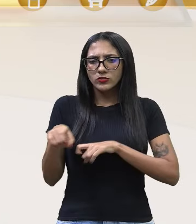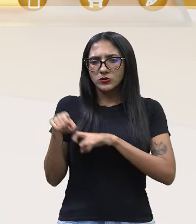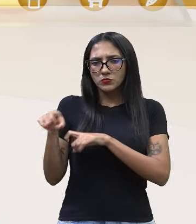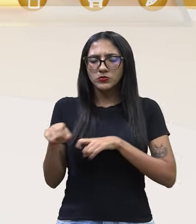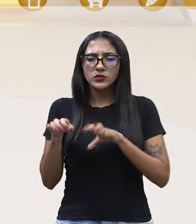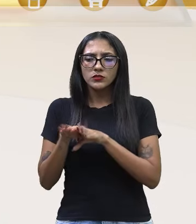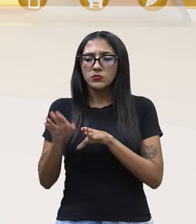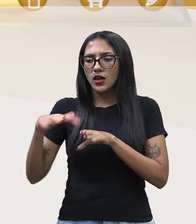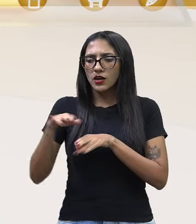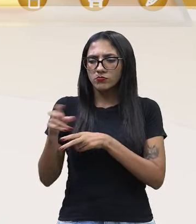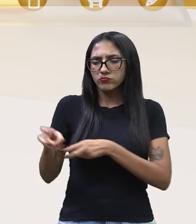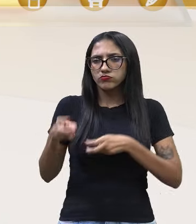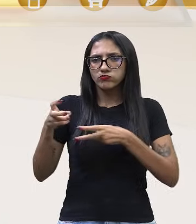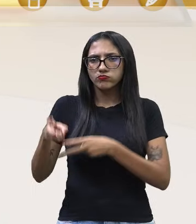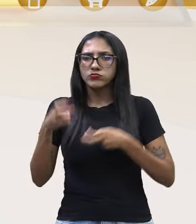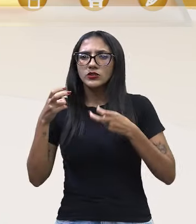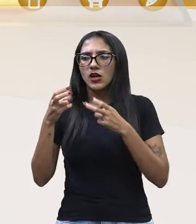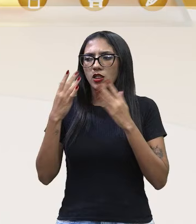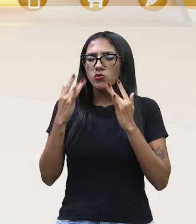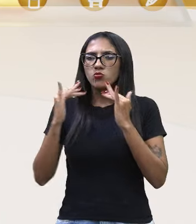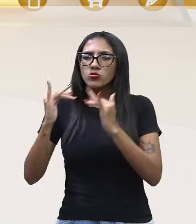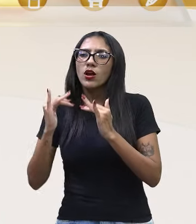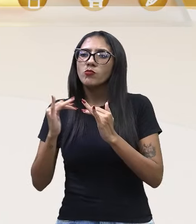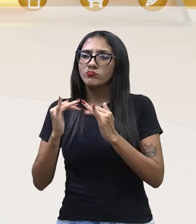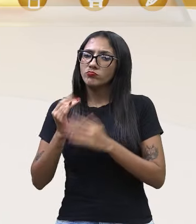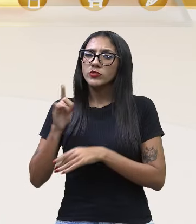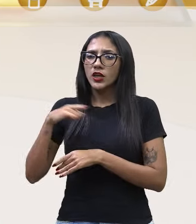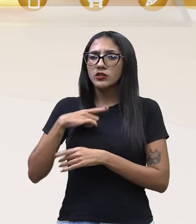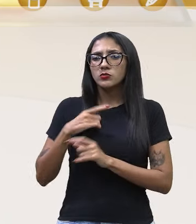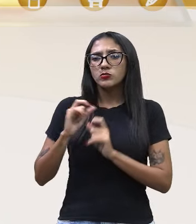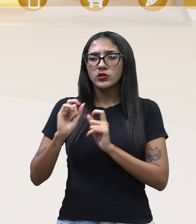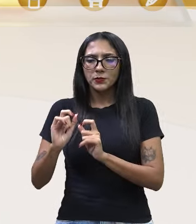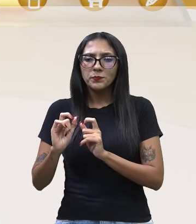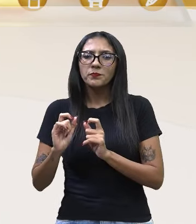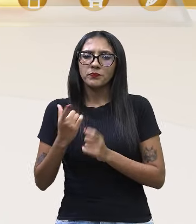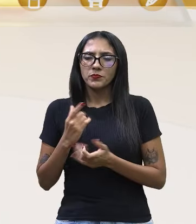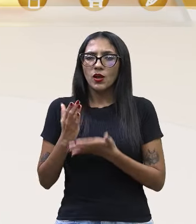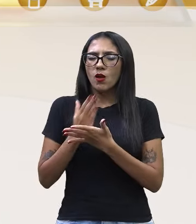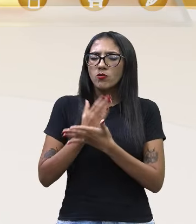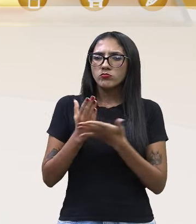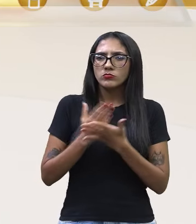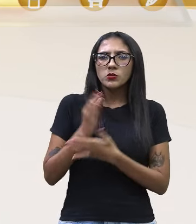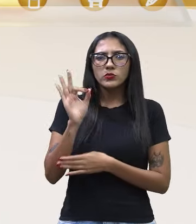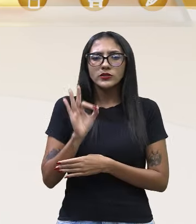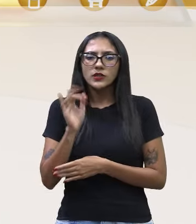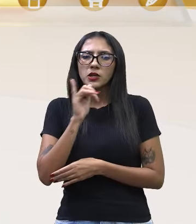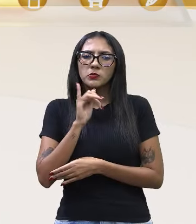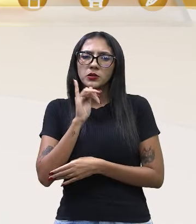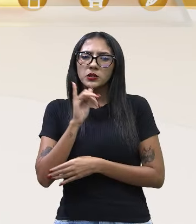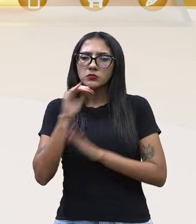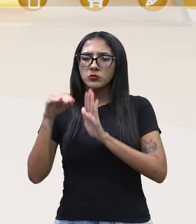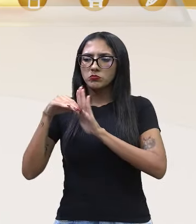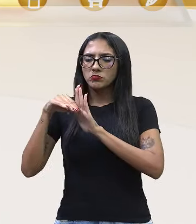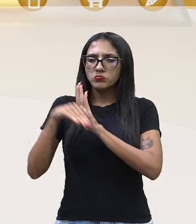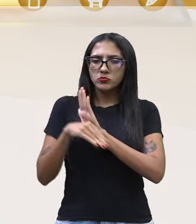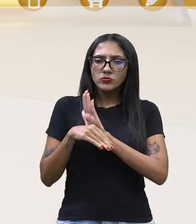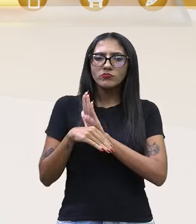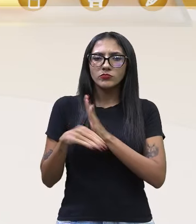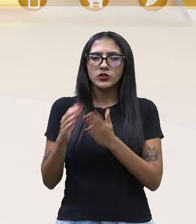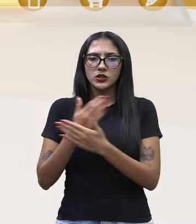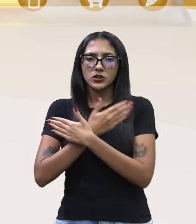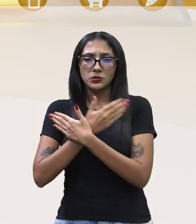exploração de recursos naturais frequentemente enfrentam maiores índices aí de desemprego e subemprego o senhor acredita